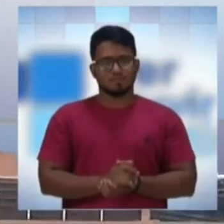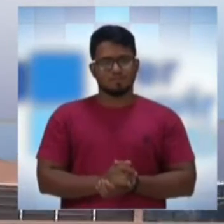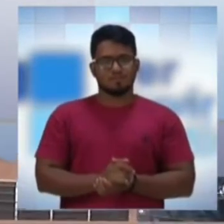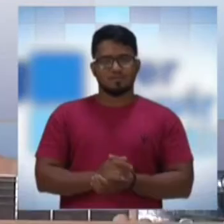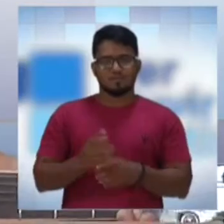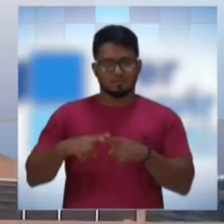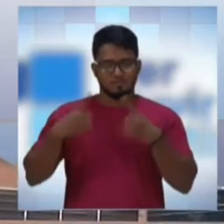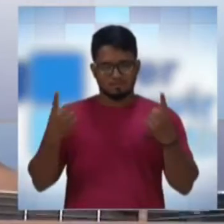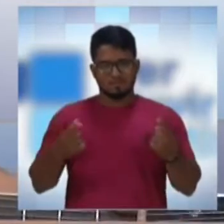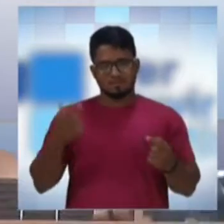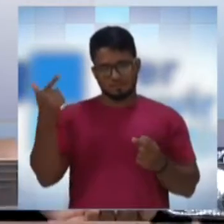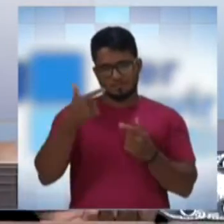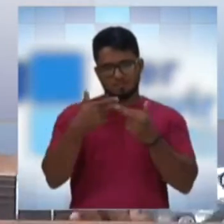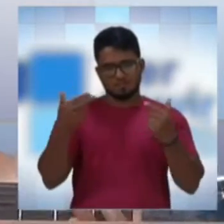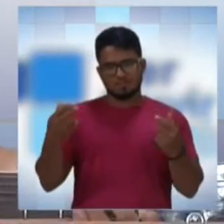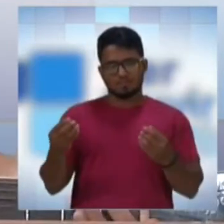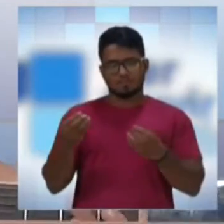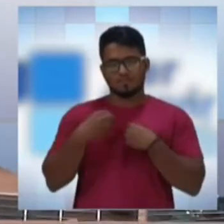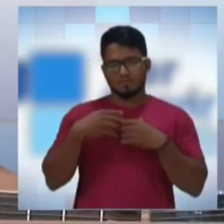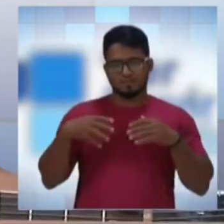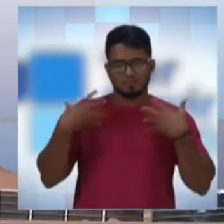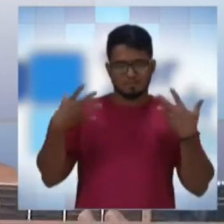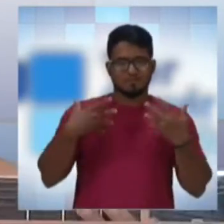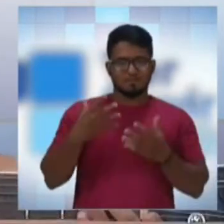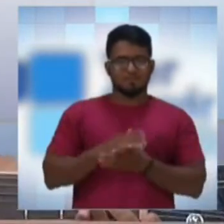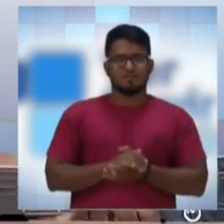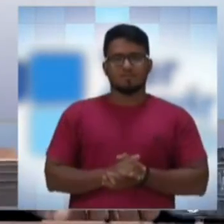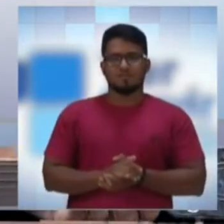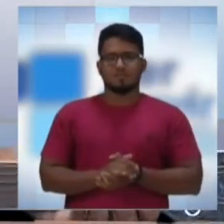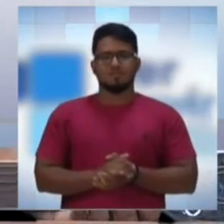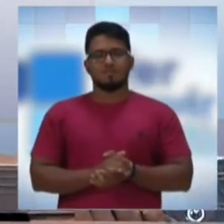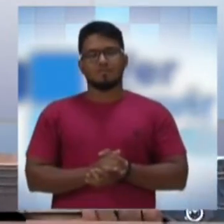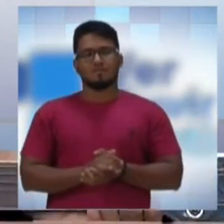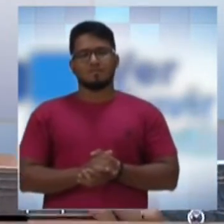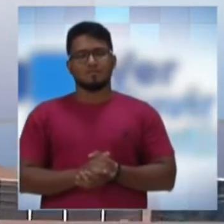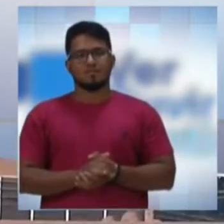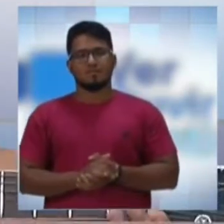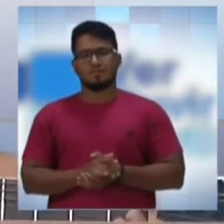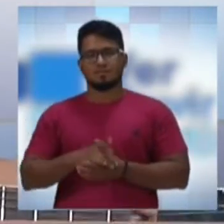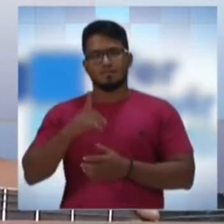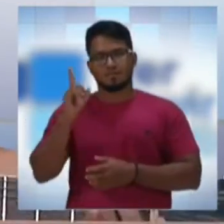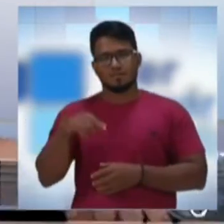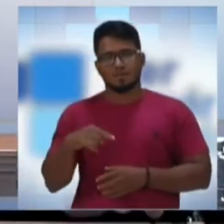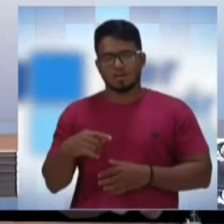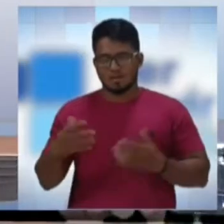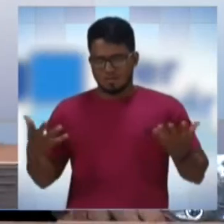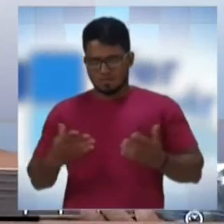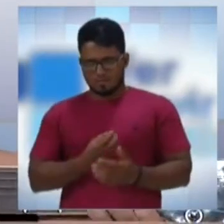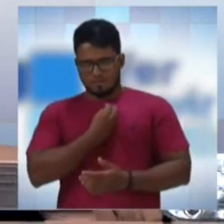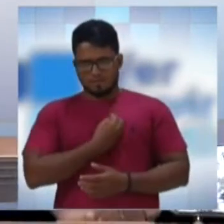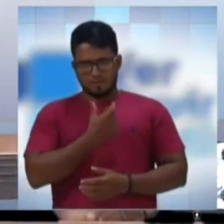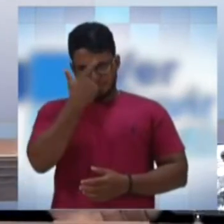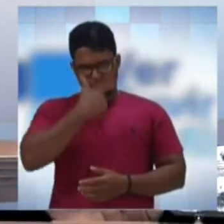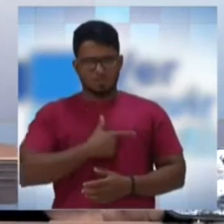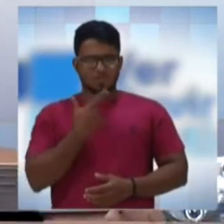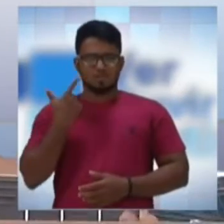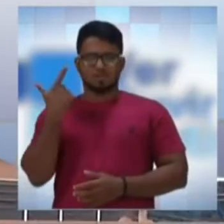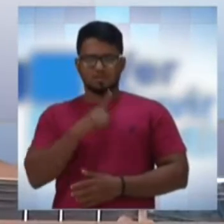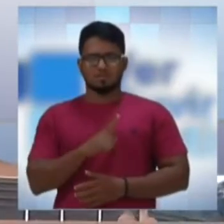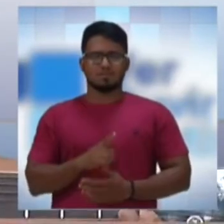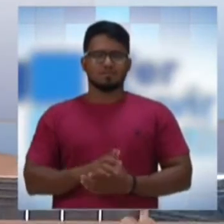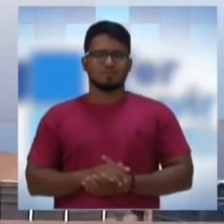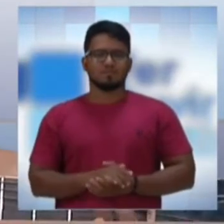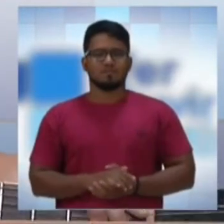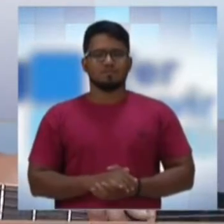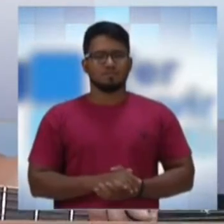deixar de dizer. Mas a segunda coisa que me traz alegria é ser o que eu sou hoje, é ter conseguido